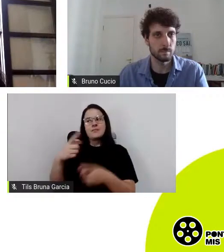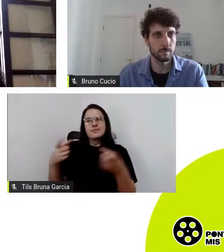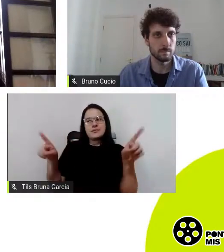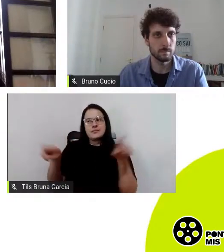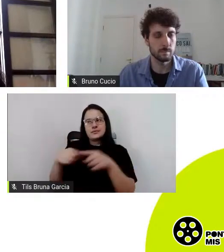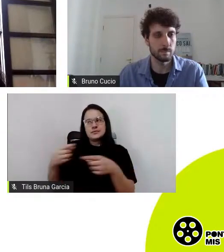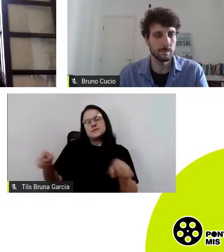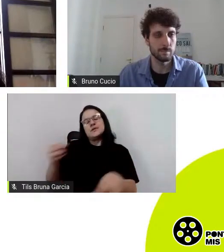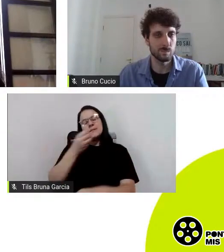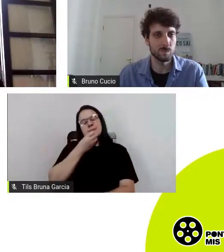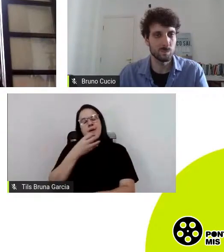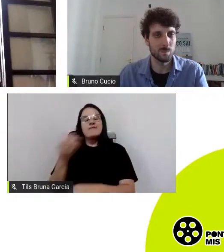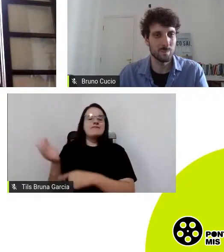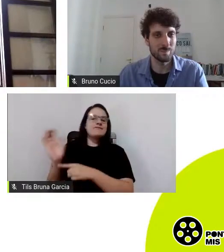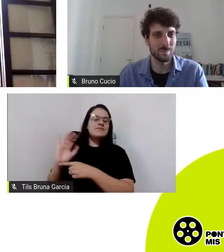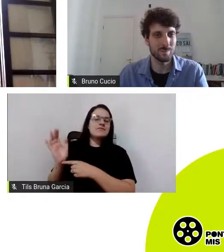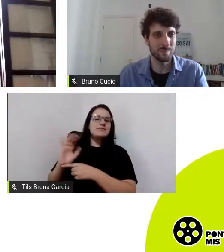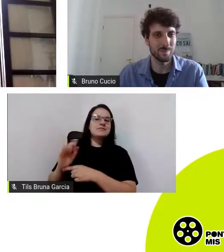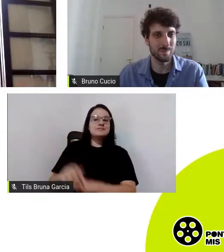filme.